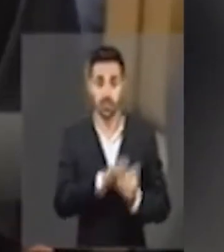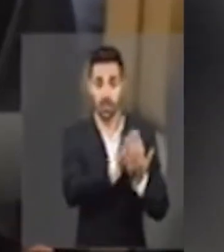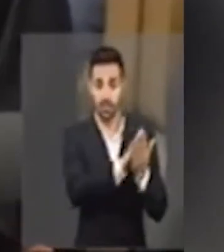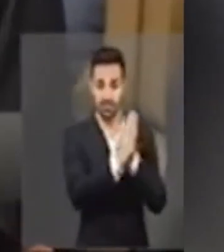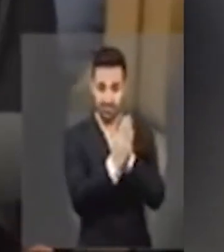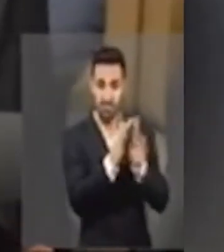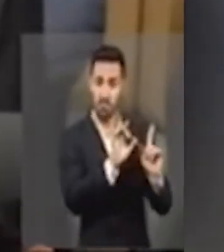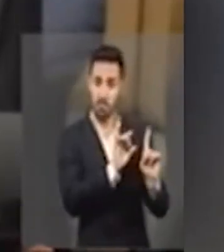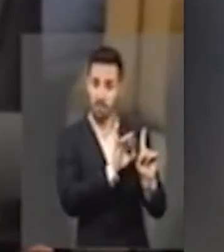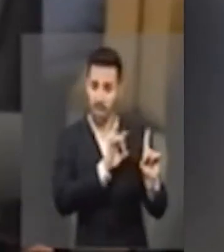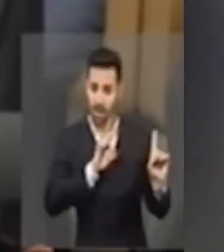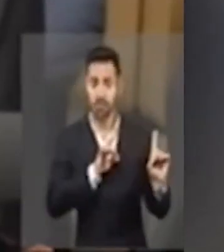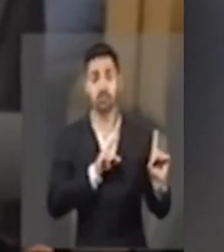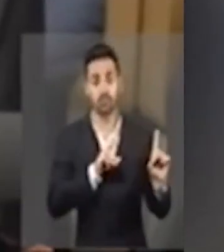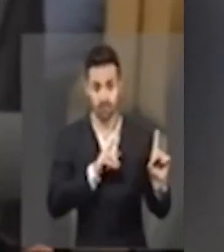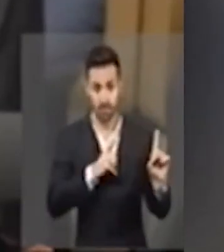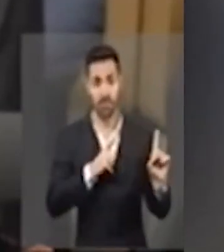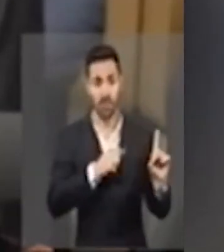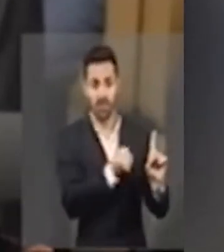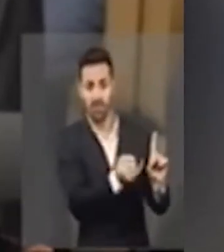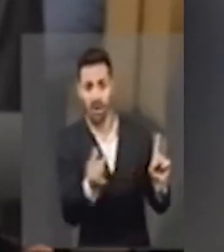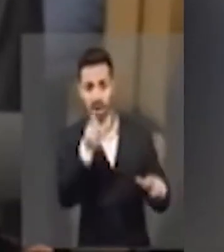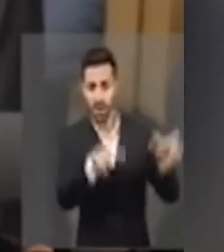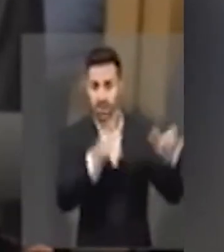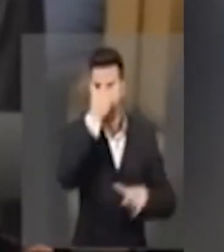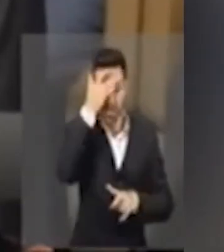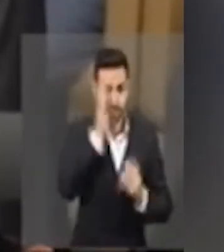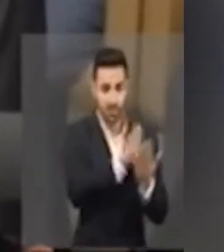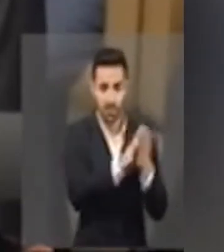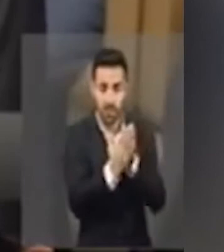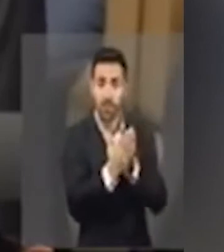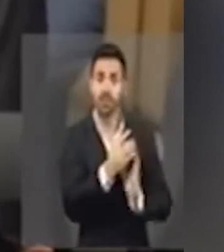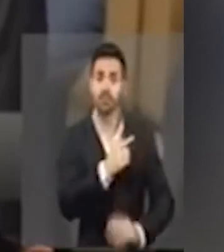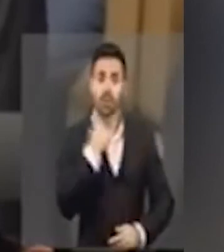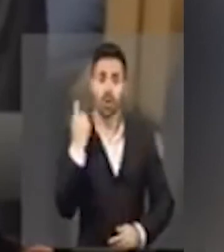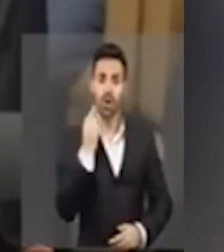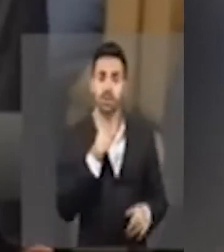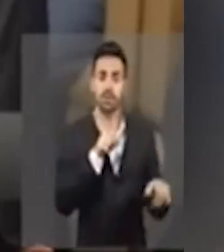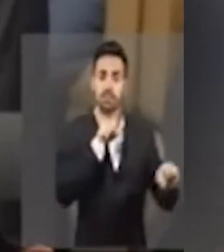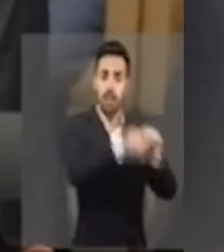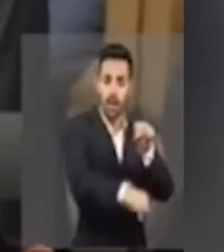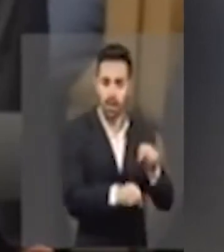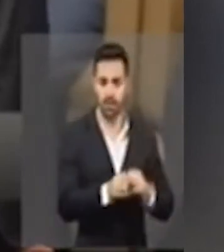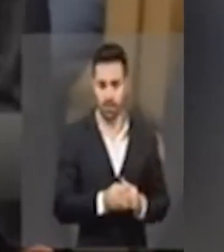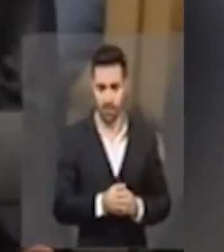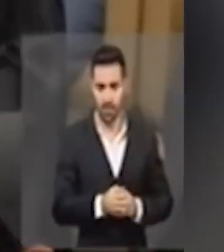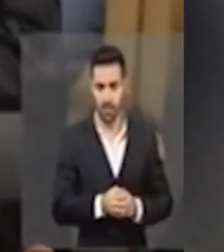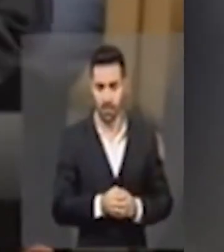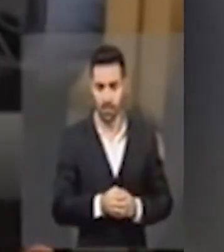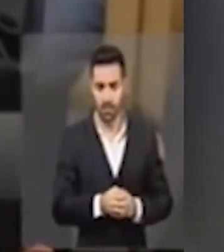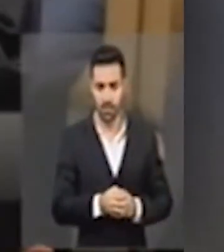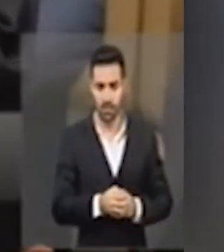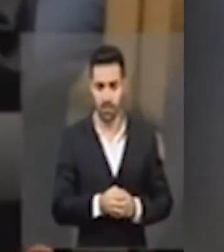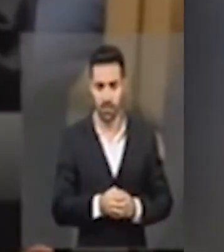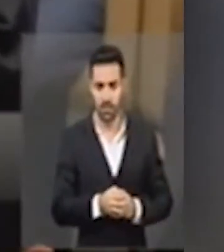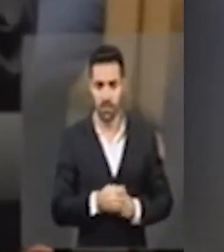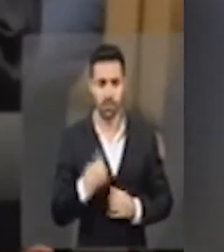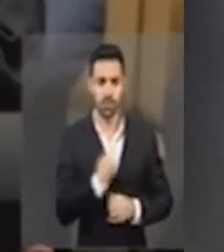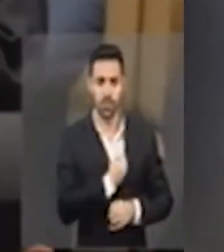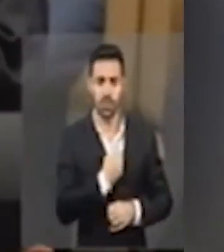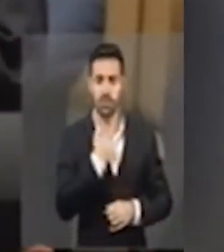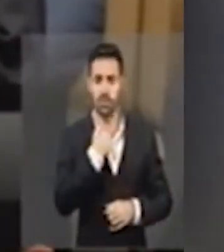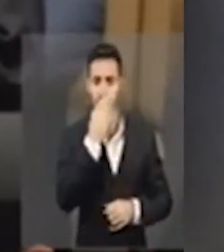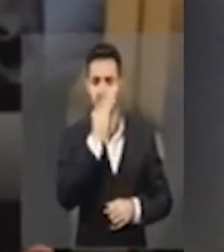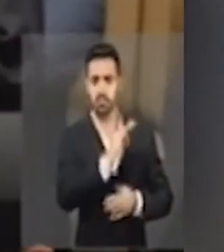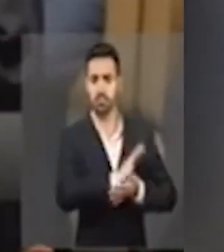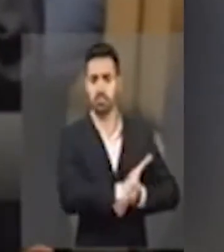a transfobia mata todos os dias não são qualquer mortes não podemos desmerecer neste